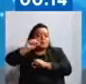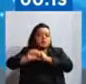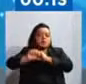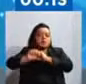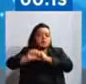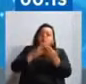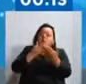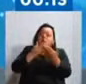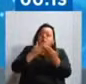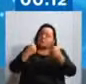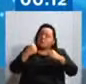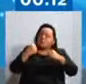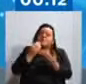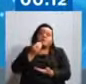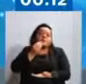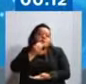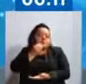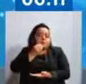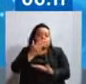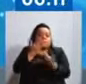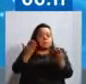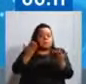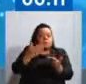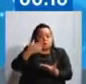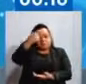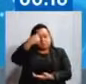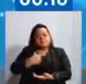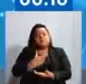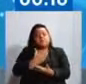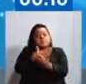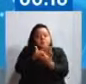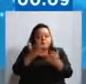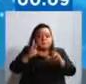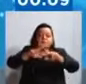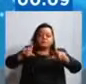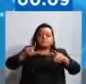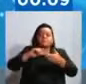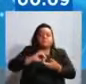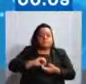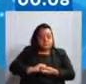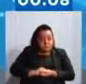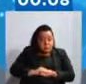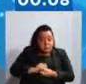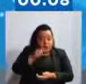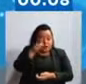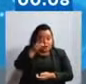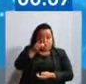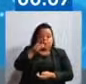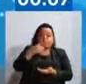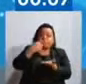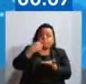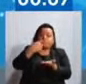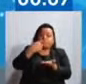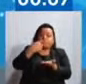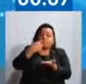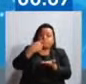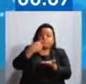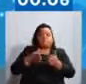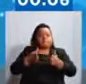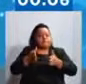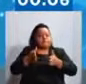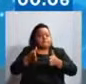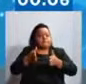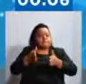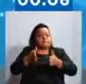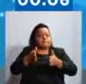única oportunidade, para mim e para o pastor Josinelli, meu vice-prefeito. Conto com você nessa caminhada rumo